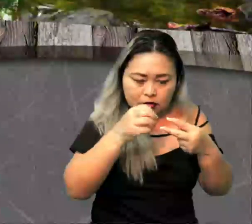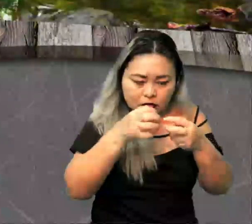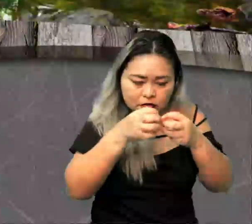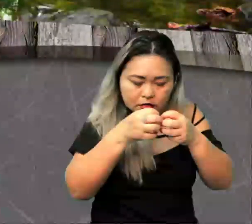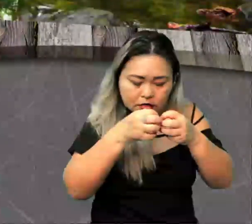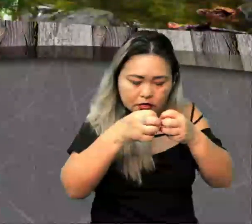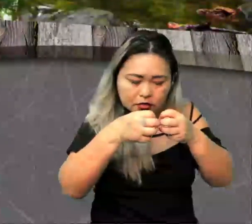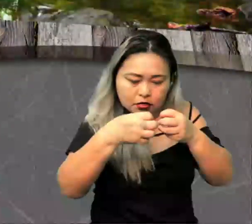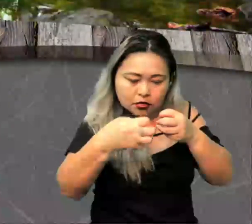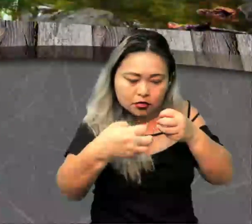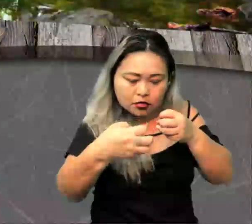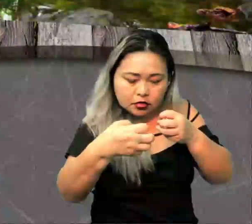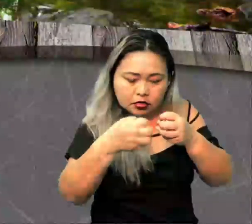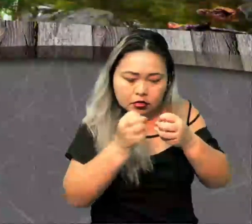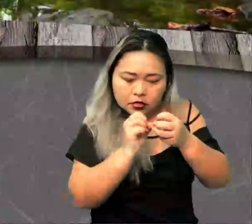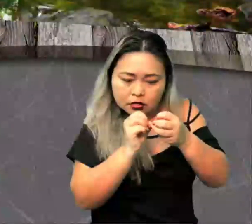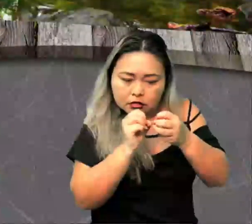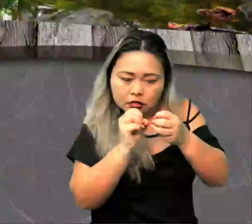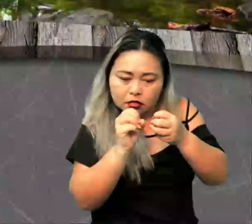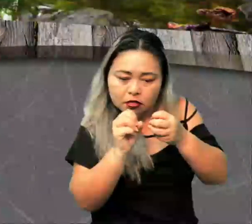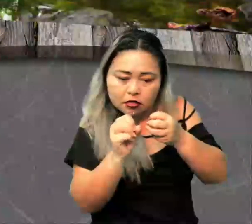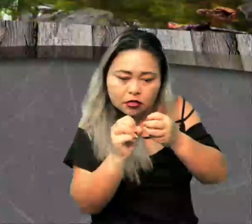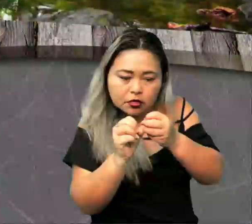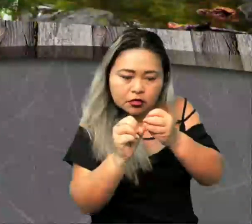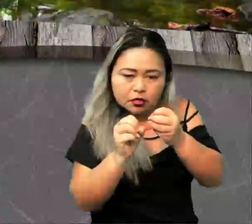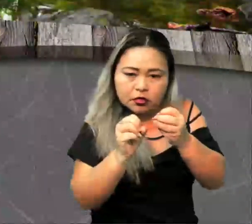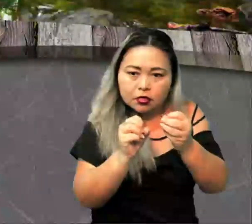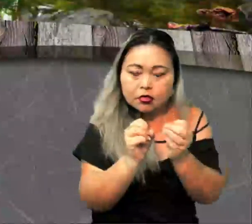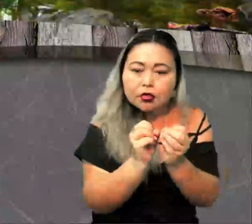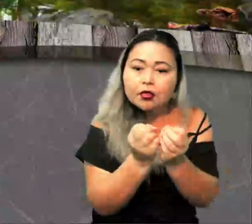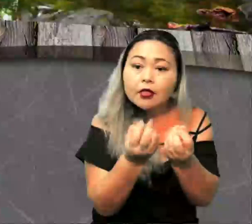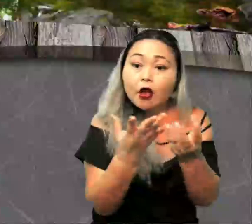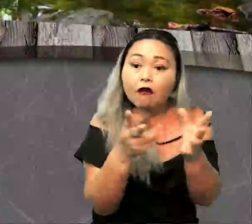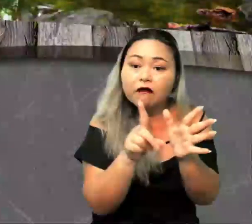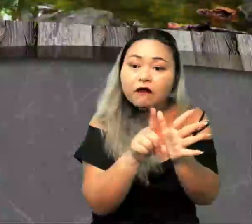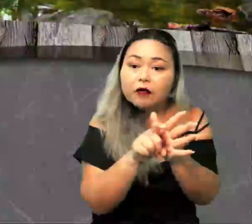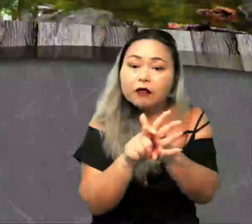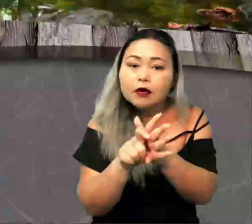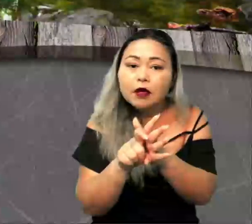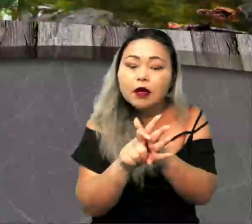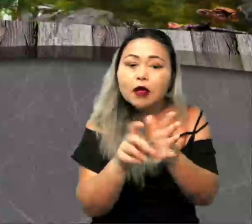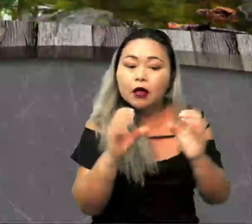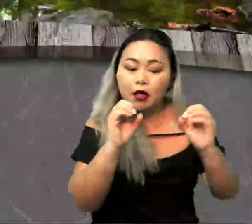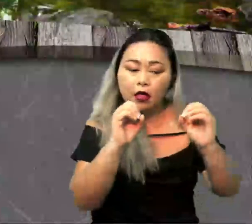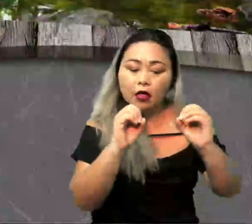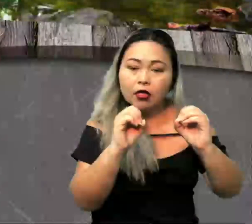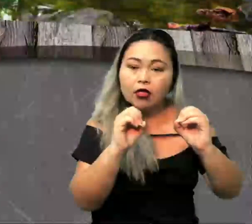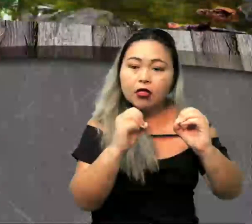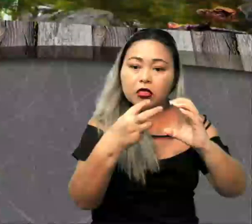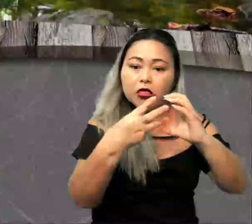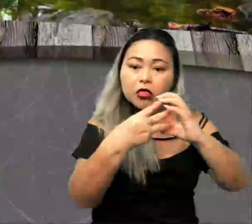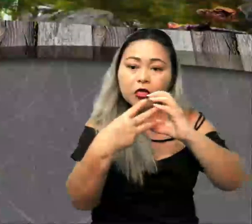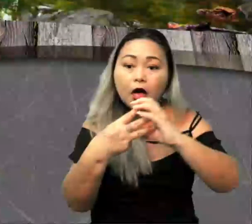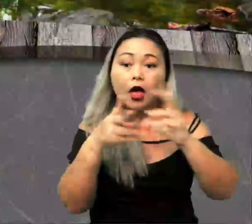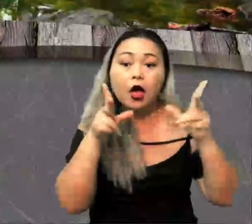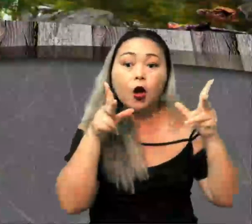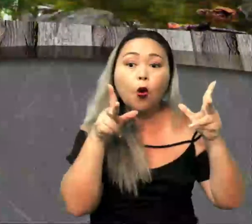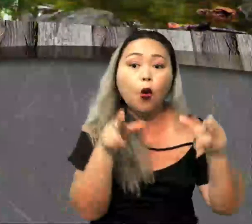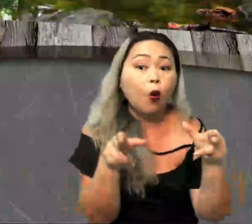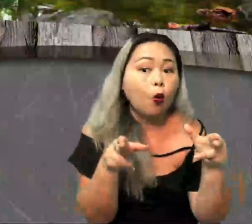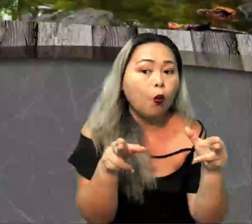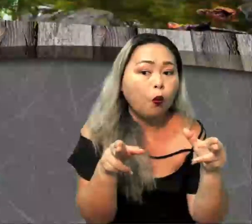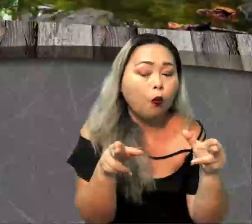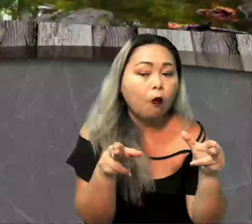vai sofrer a separação do seu citoplasma, originando 2 novas células. Essas 2 células, elas são